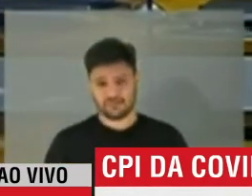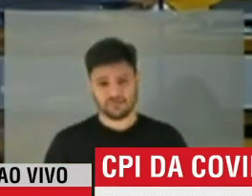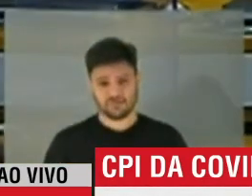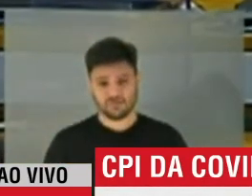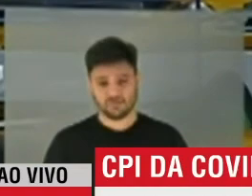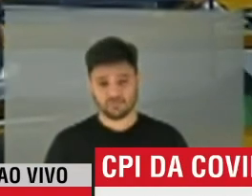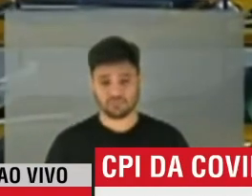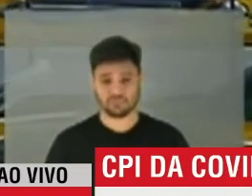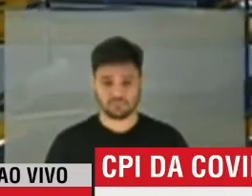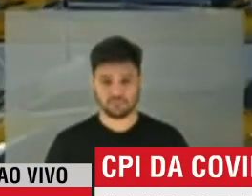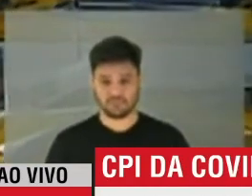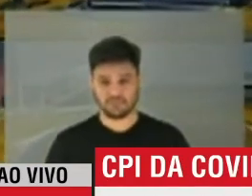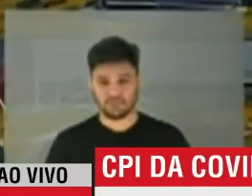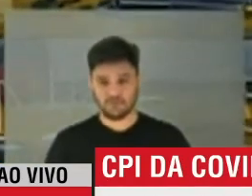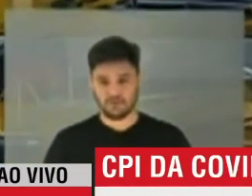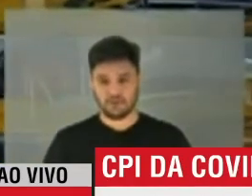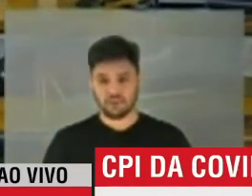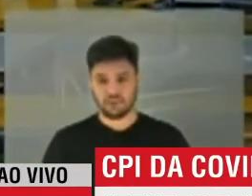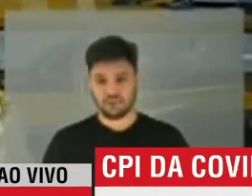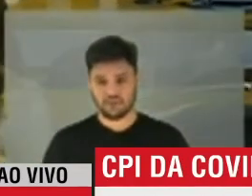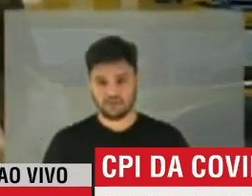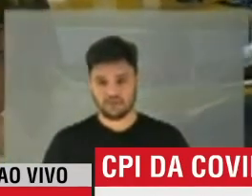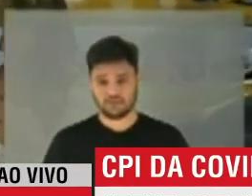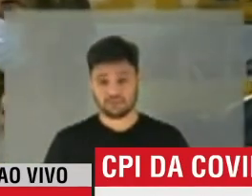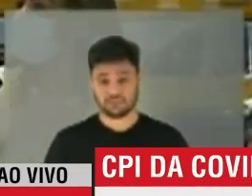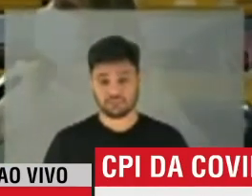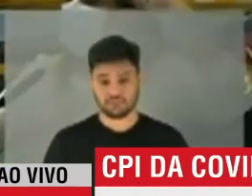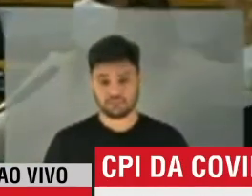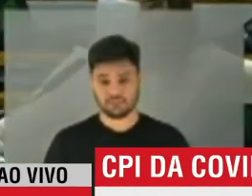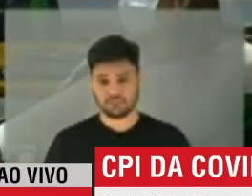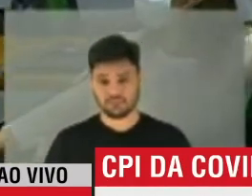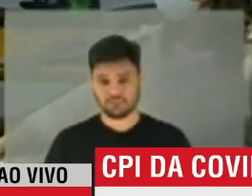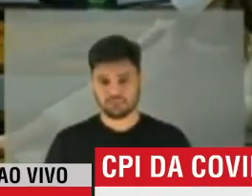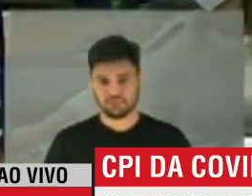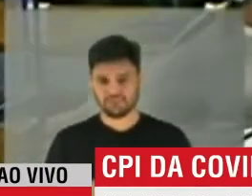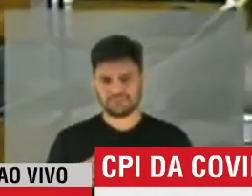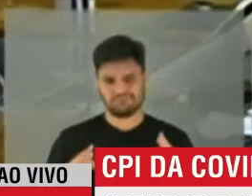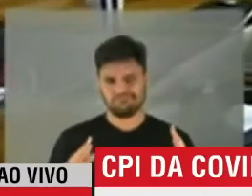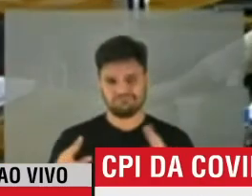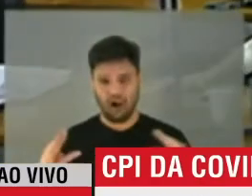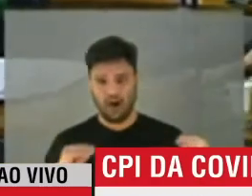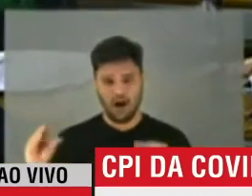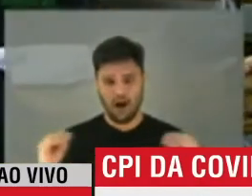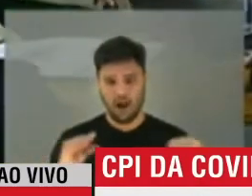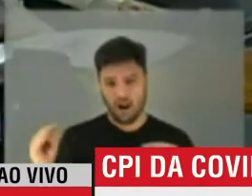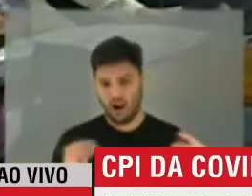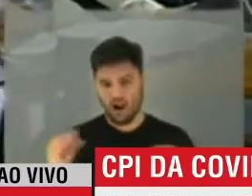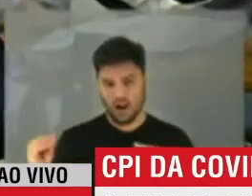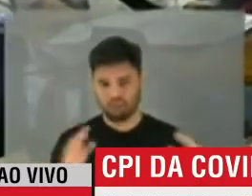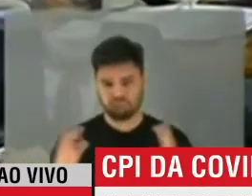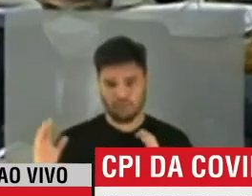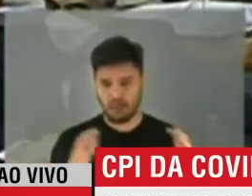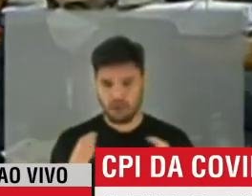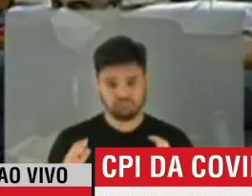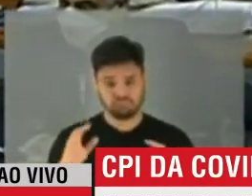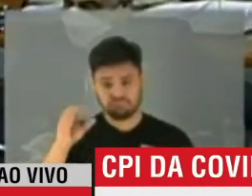interromper, a gente vai passar o dia inteiro aqui. Olha, senador, me parece que Vossa Excelência está querendo sustentar a ilegalidade aqui. Desde as 9 horas da manhã, esperando... Pelo visto, querem